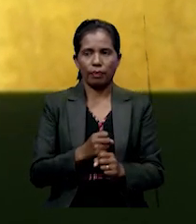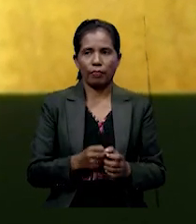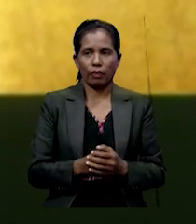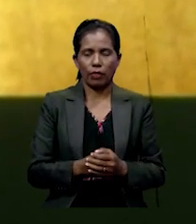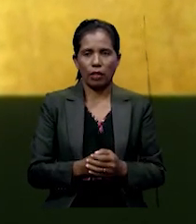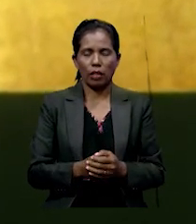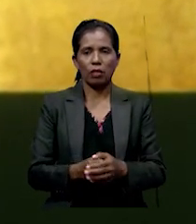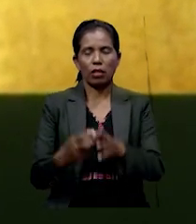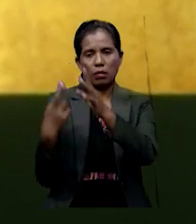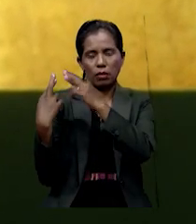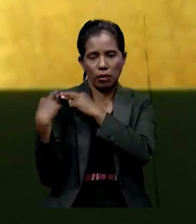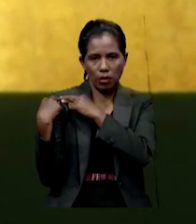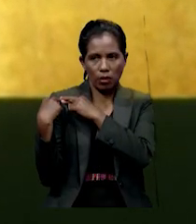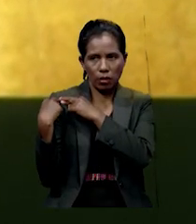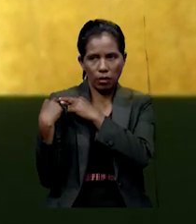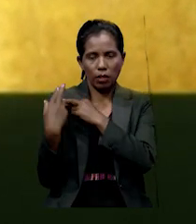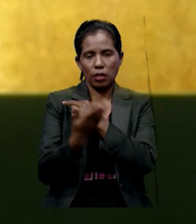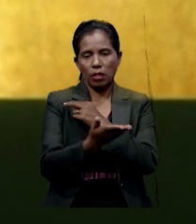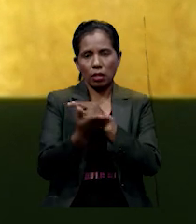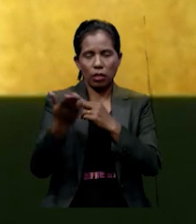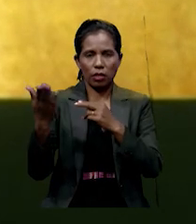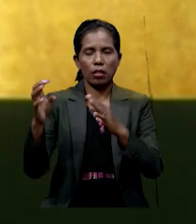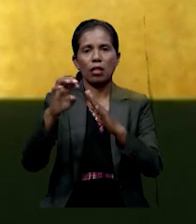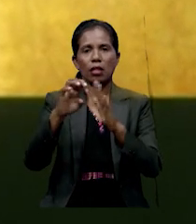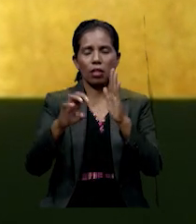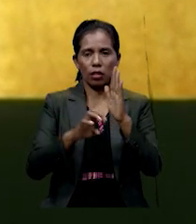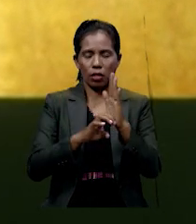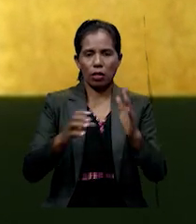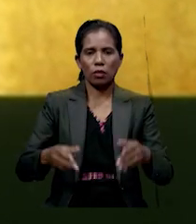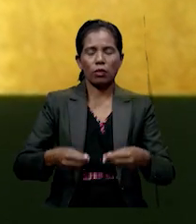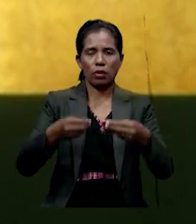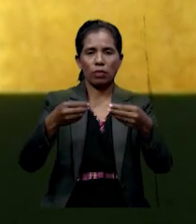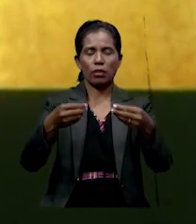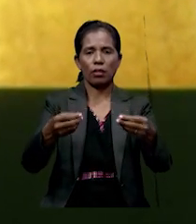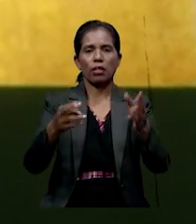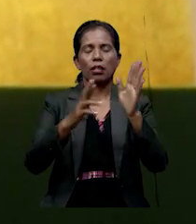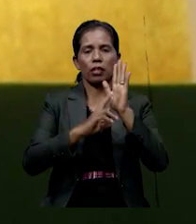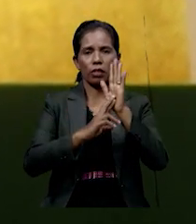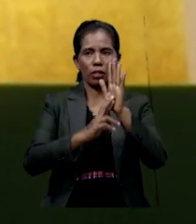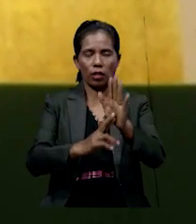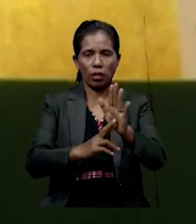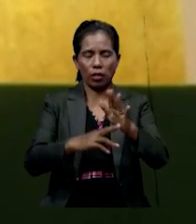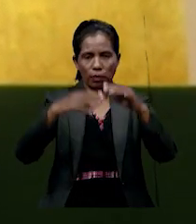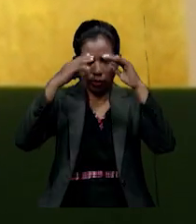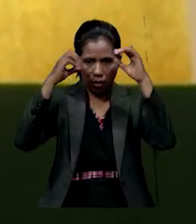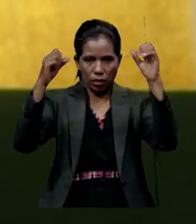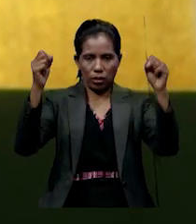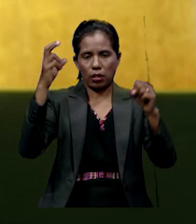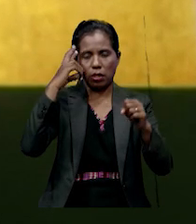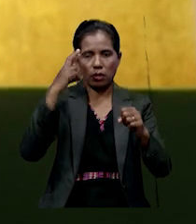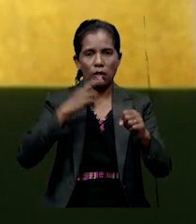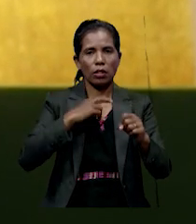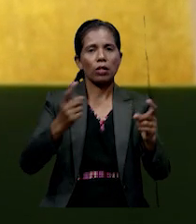Knar ida nebe itania presidente itania estado fo hode representa nai presidente hode mai